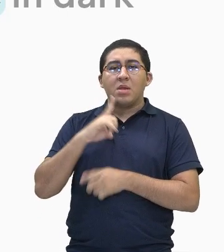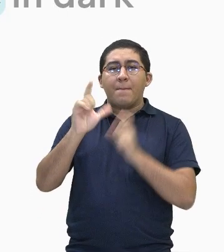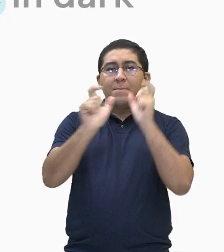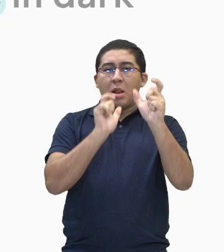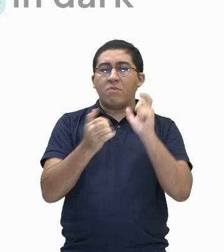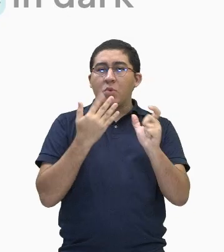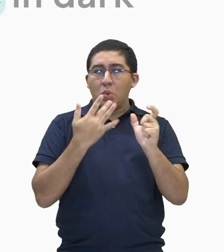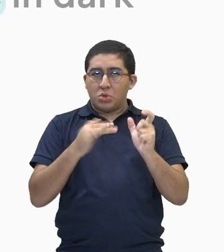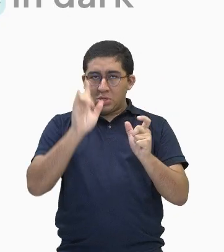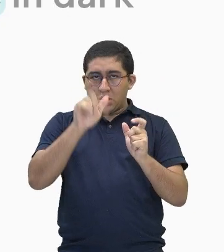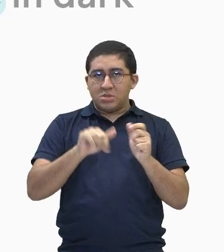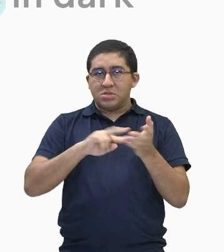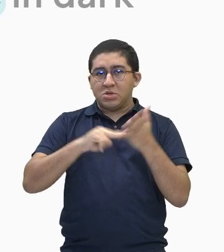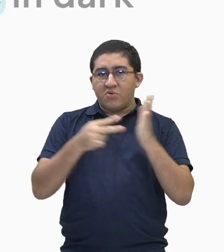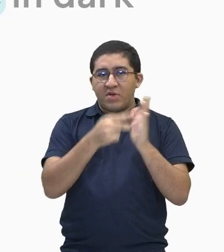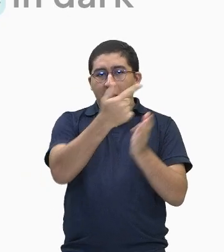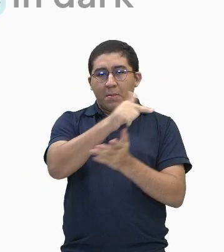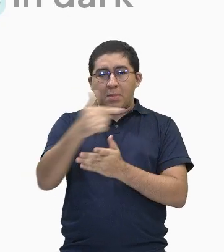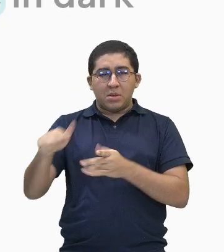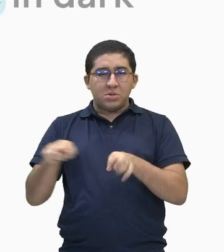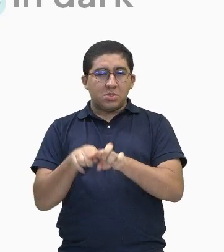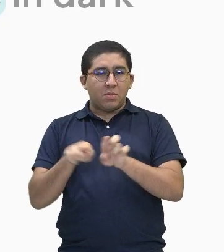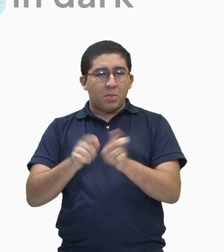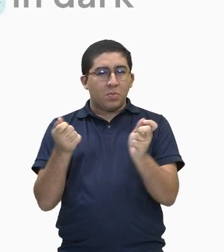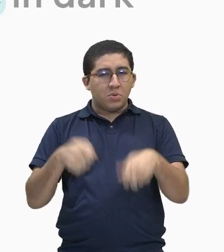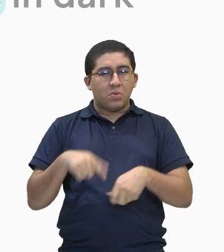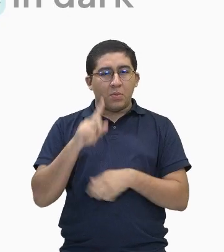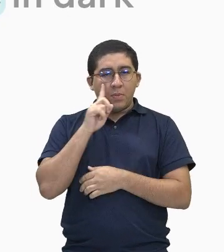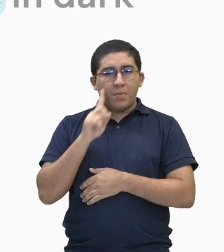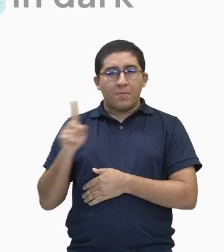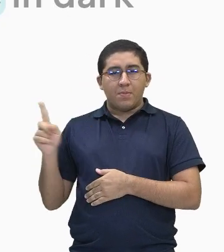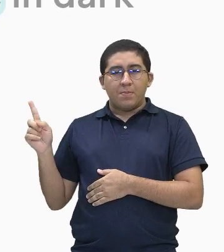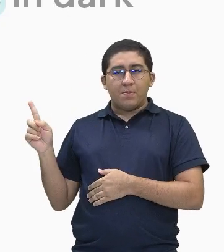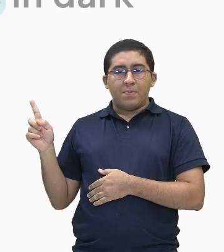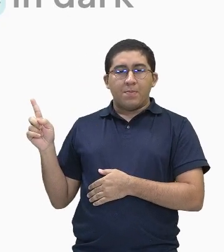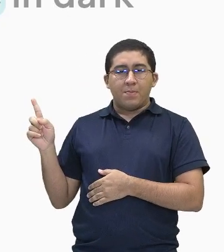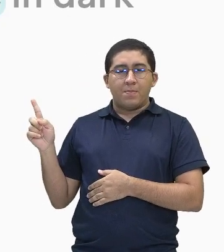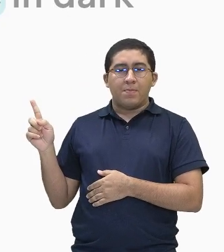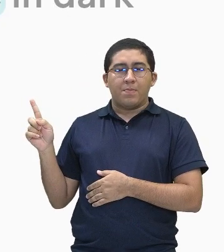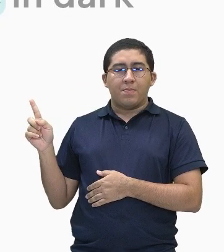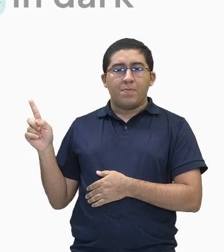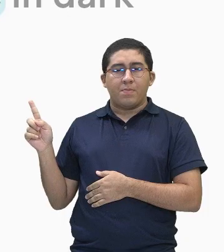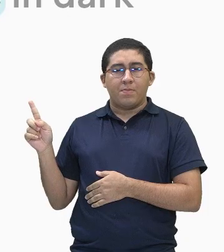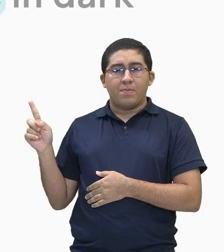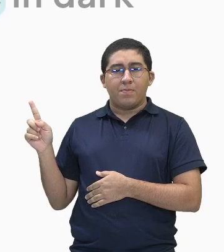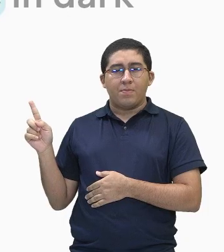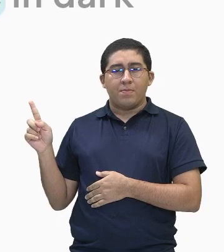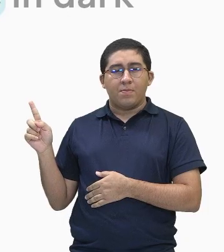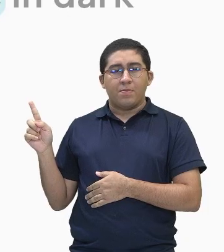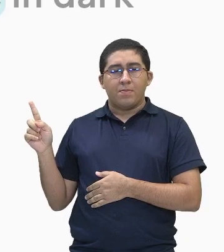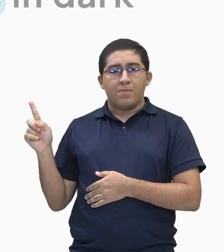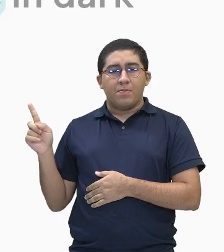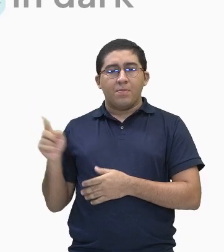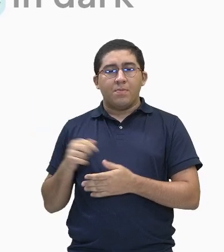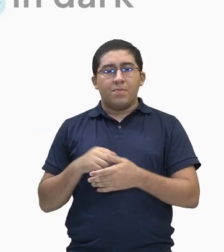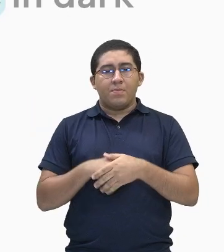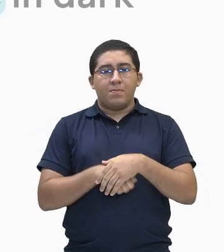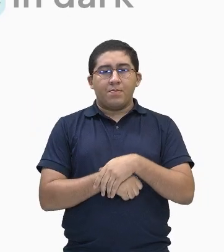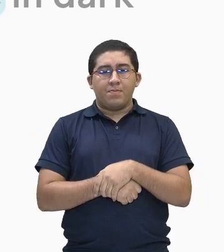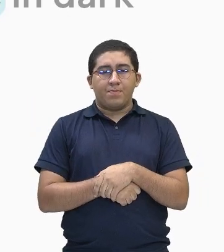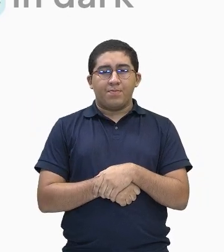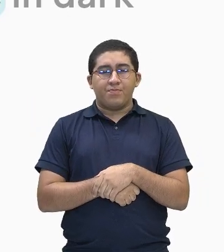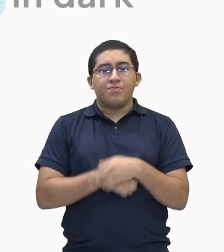shocks, volts, defend, use, ability, navigate, communicate.